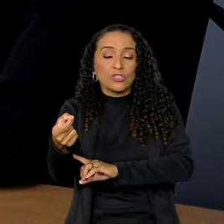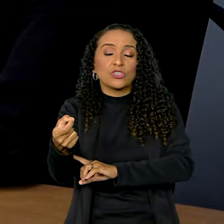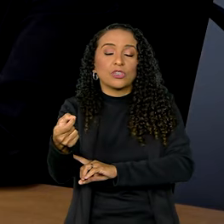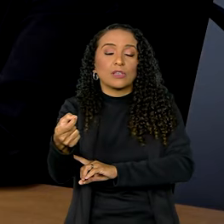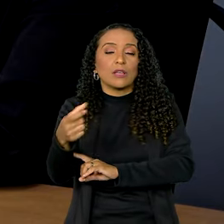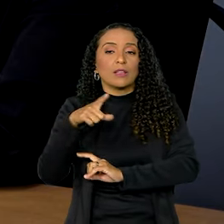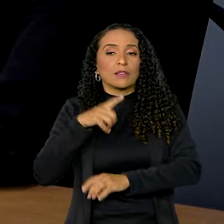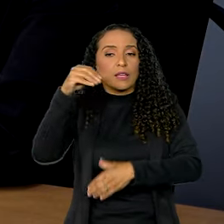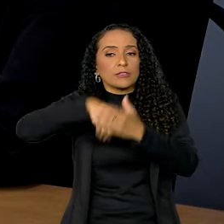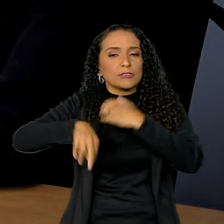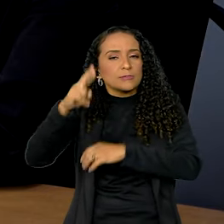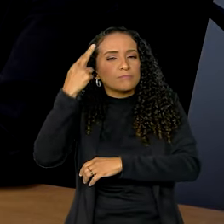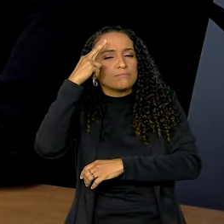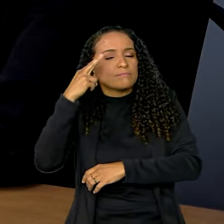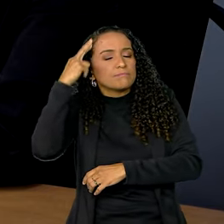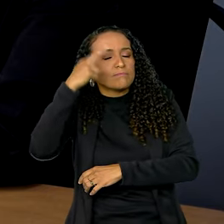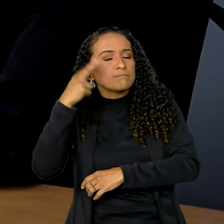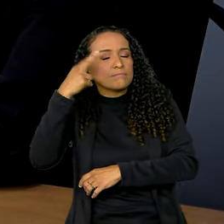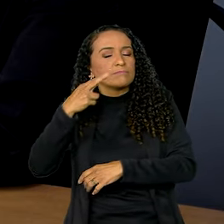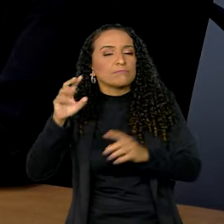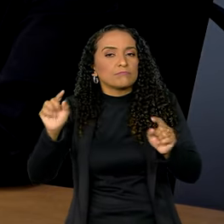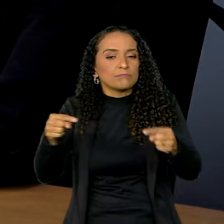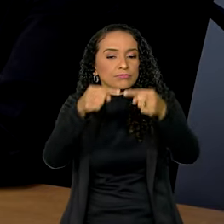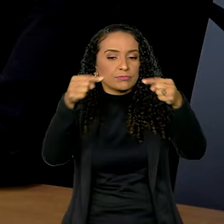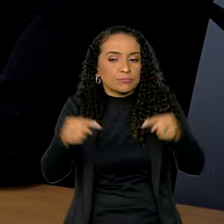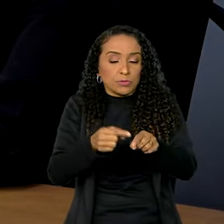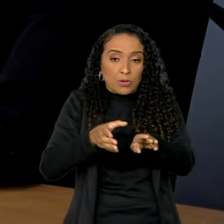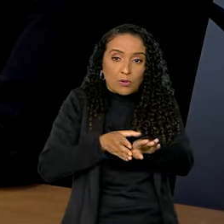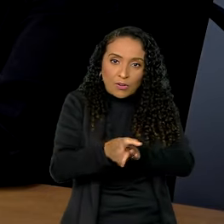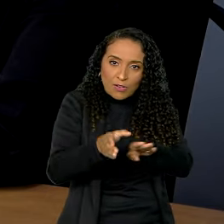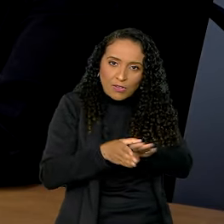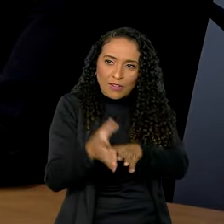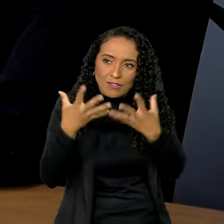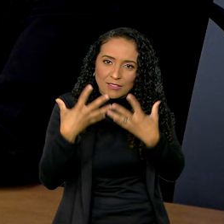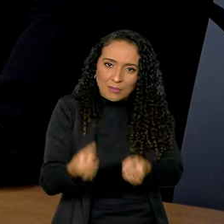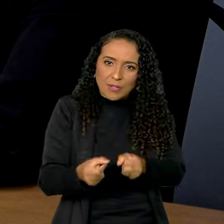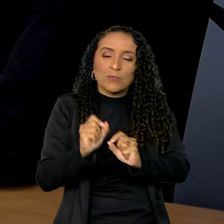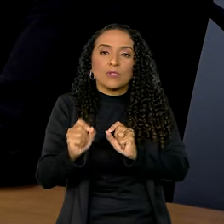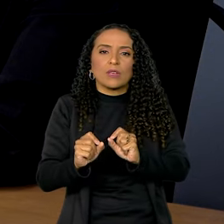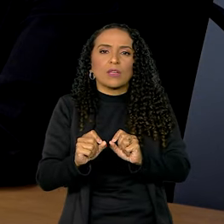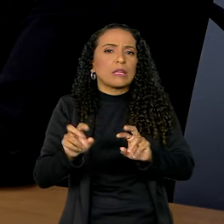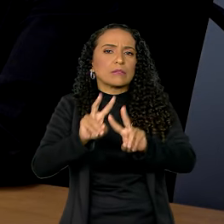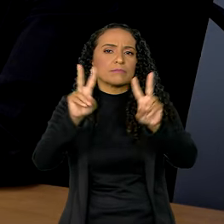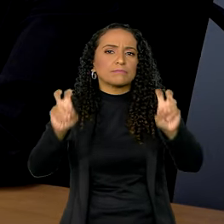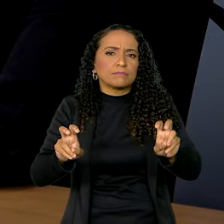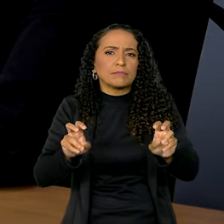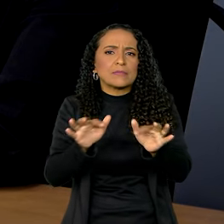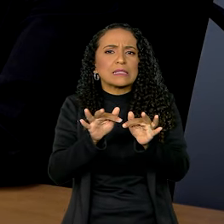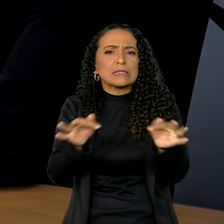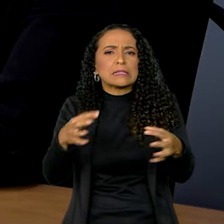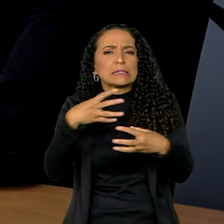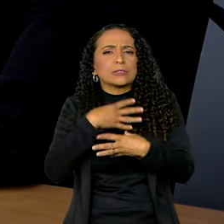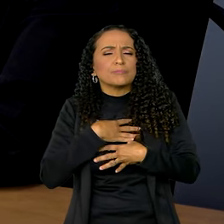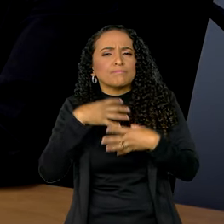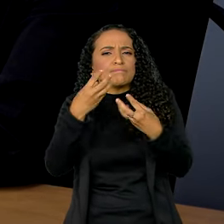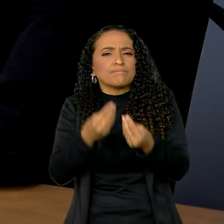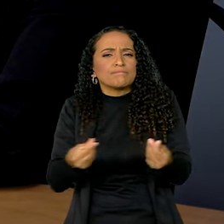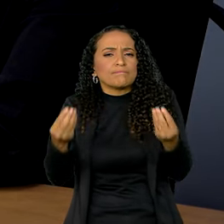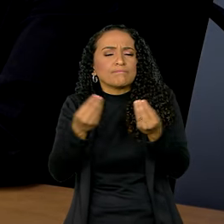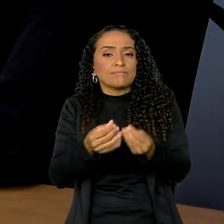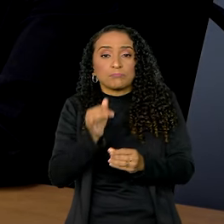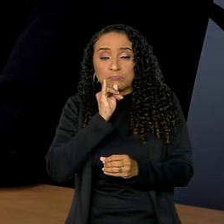e nas suas convergências de recomendações que foram recebidas questões muito muito sensíveis por